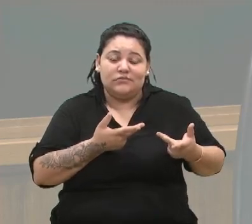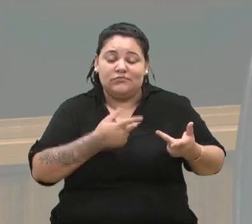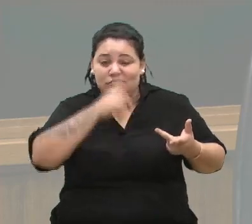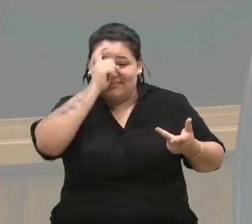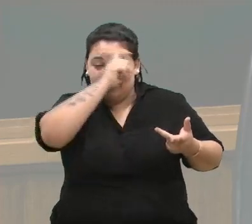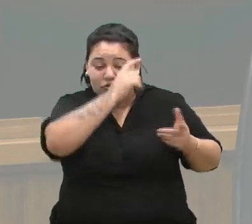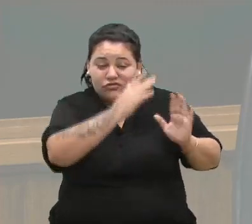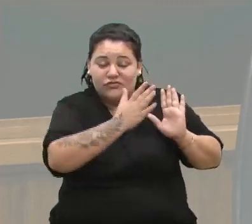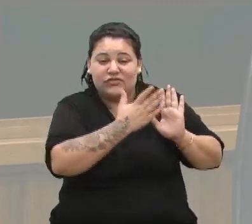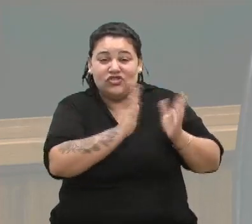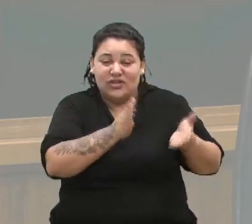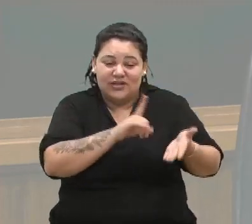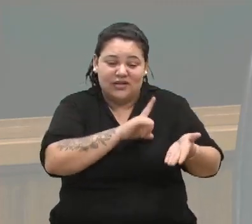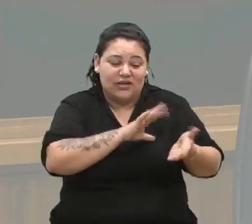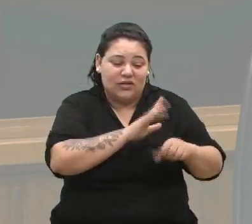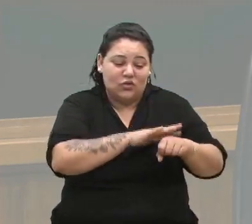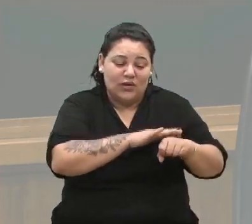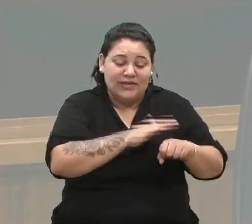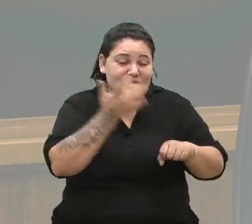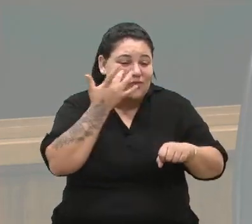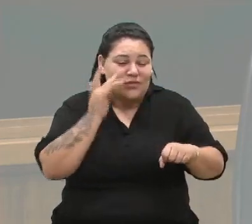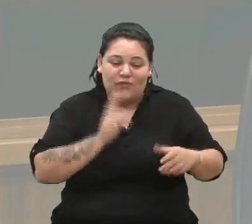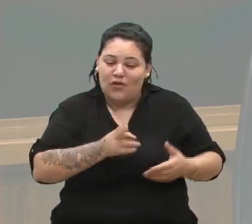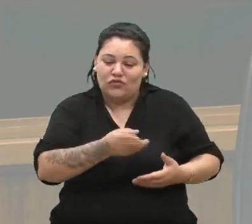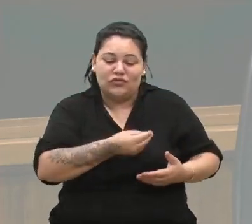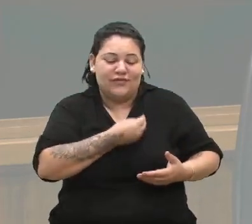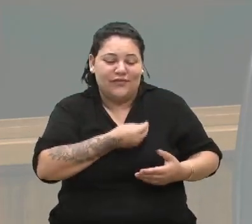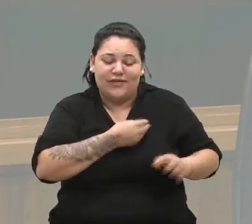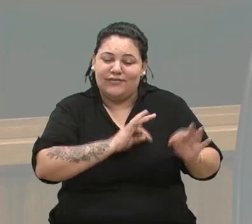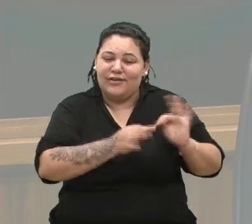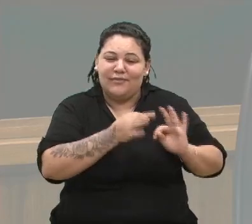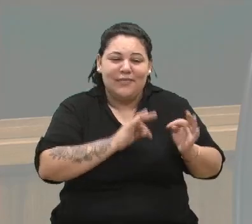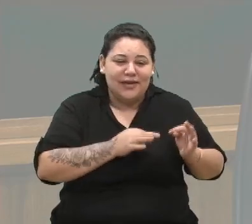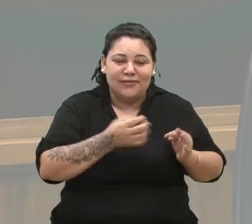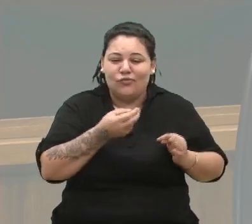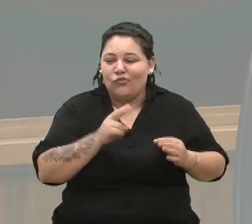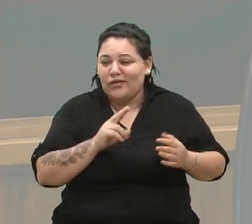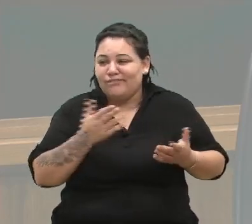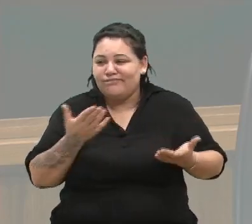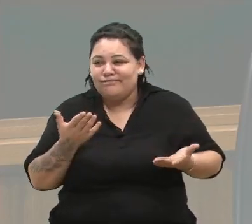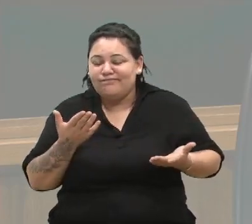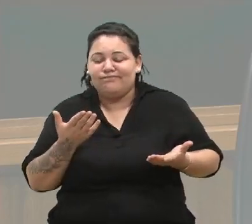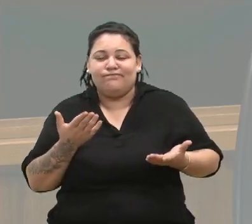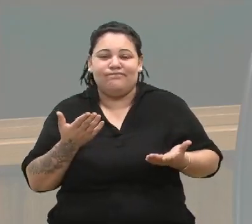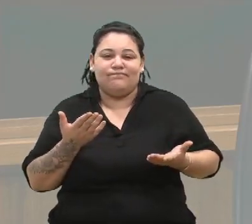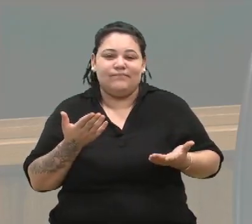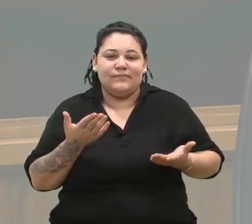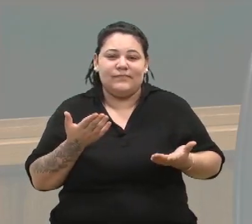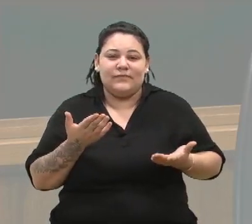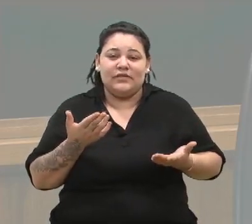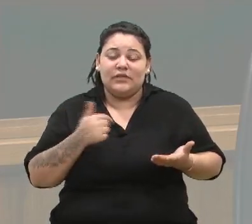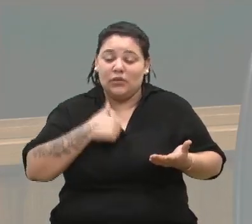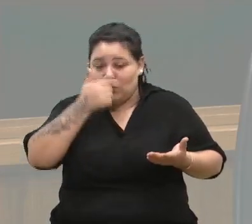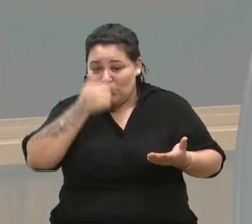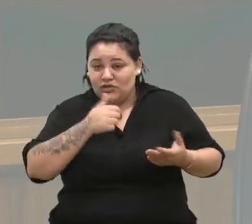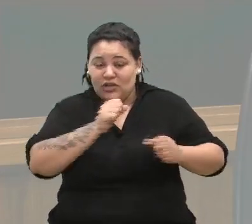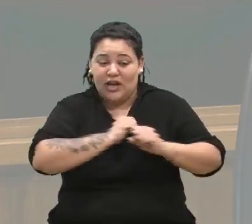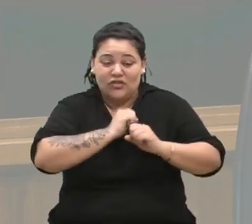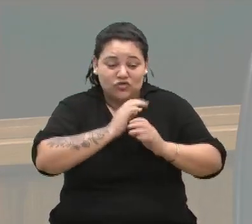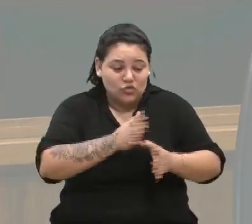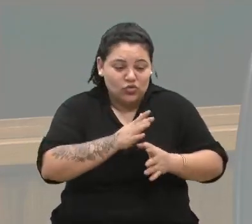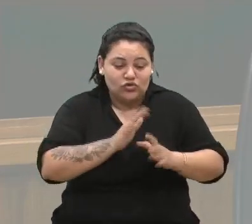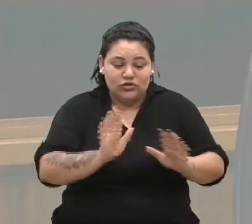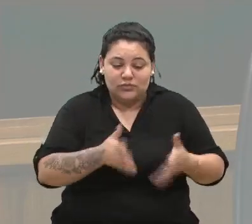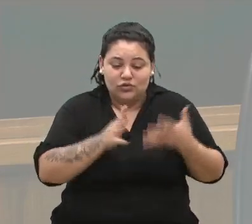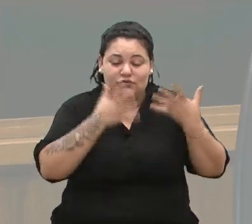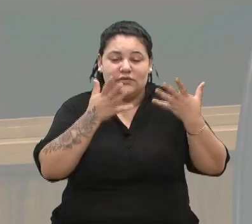dificuldade de saber se vai sobreviver àquele tratamento ou não. Então, eu acho que essa iniciativa, esse estímulo, ele